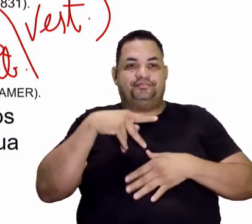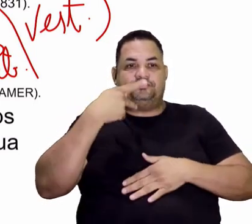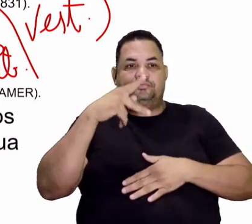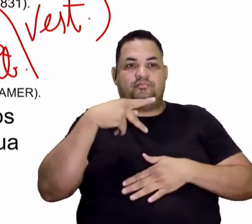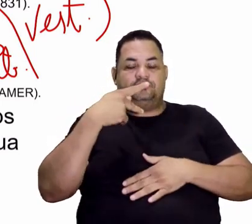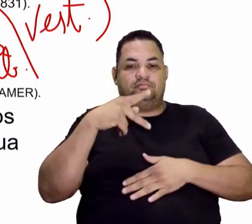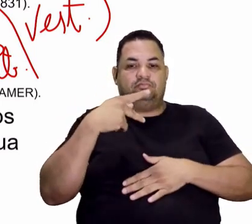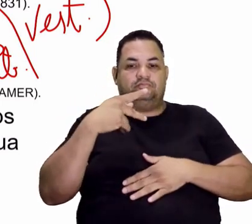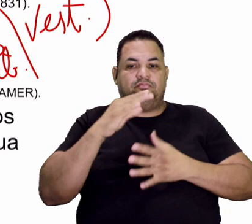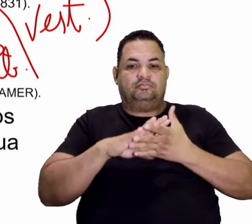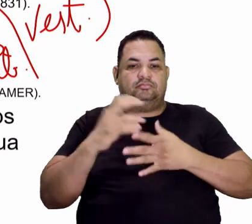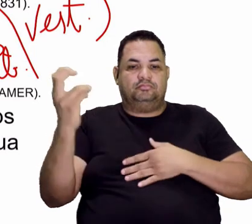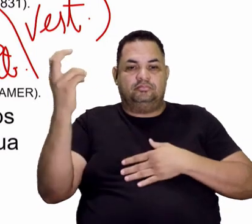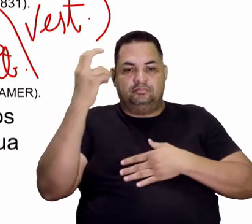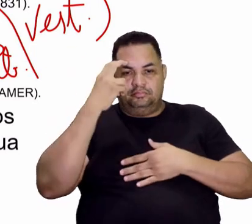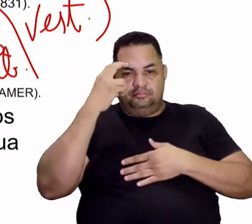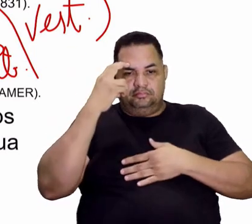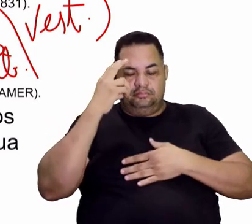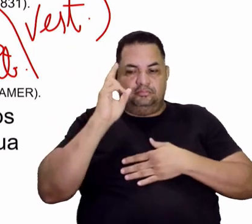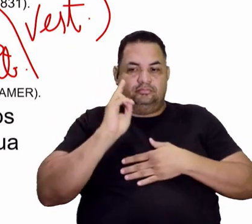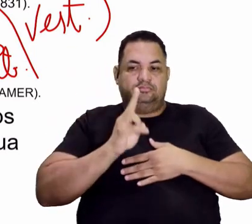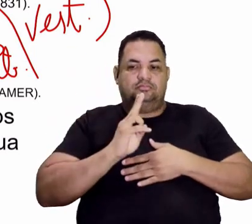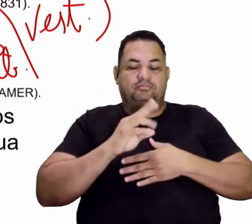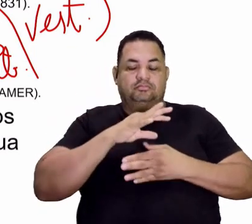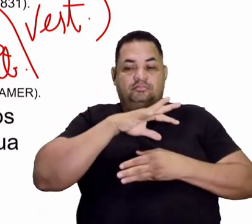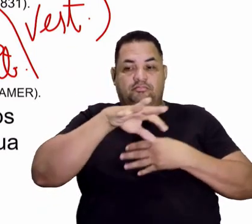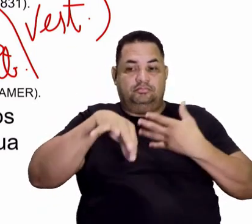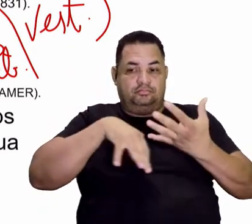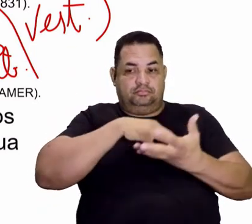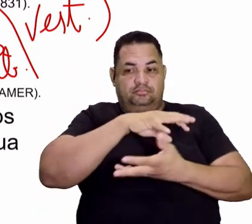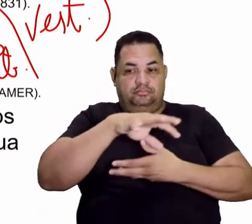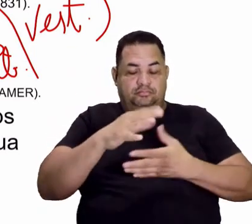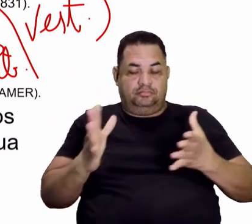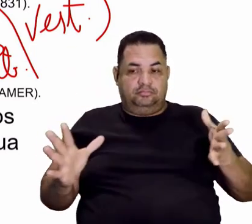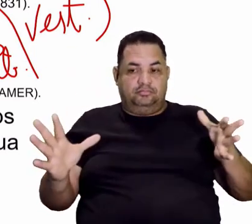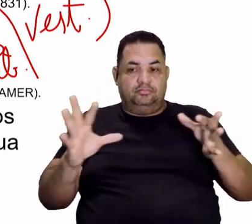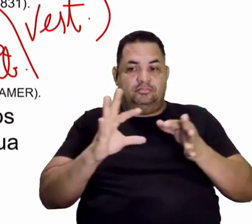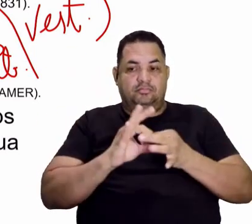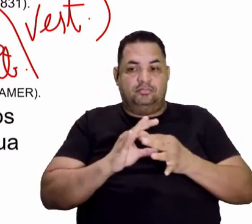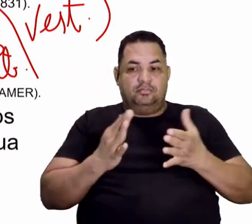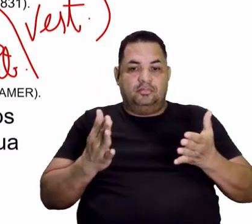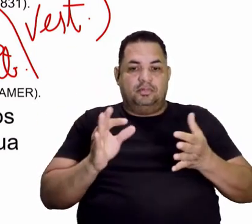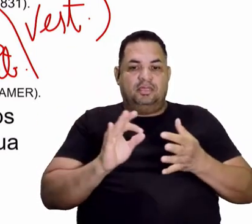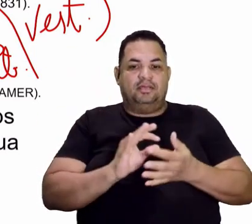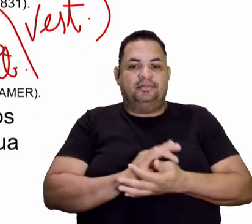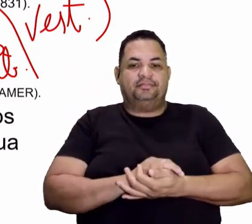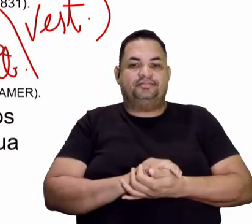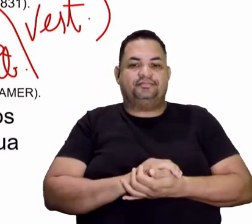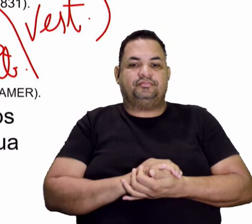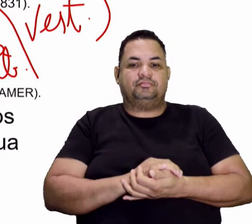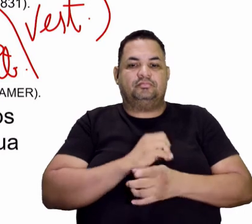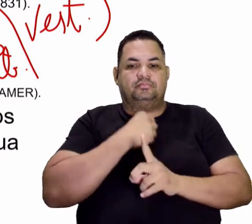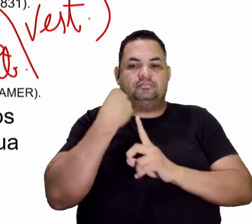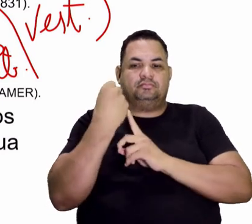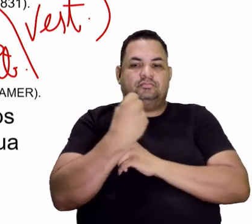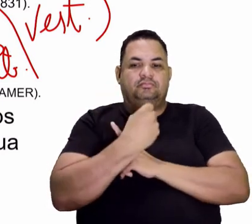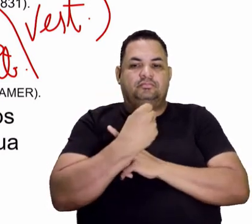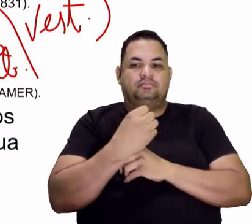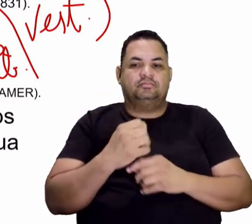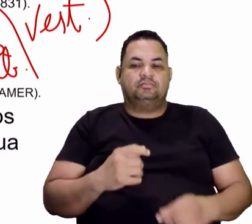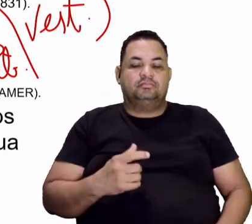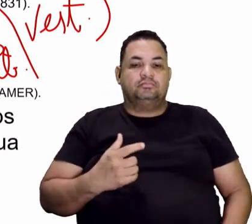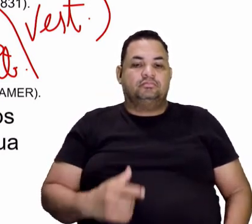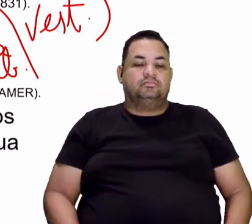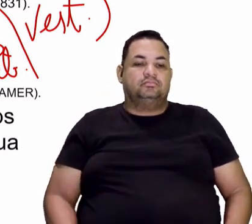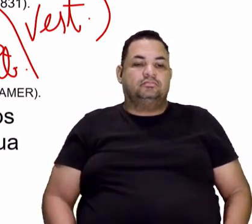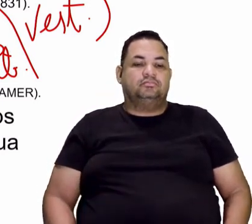sobre a cultura, sempre está envolvido no contexto da sociedade. Não tem